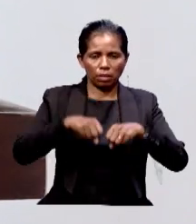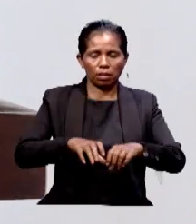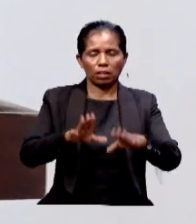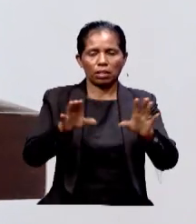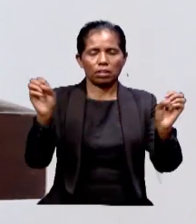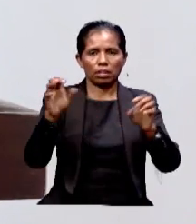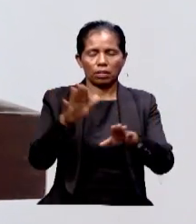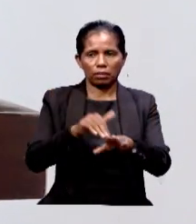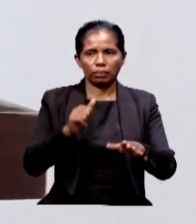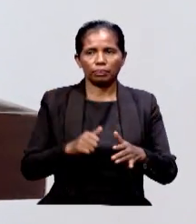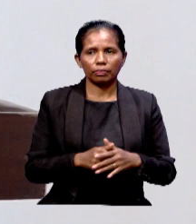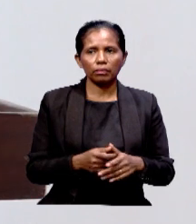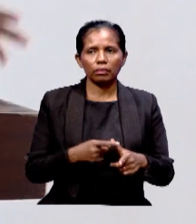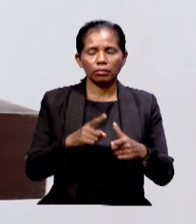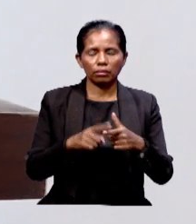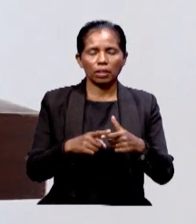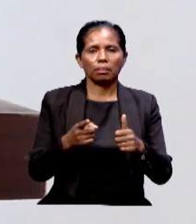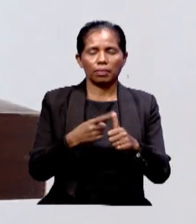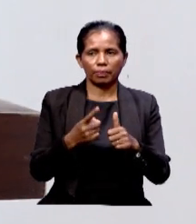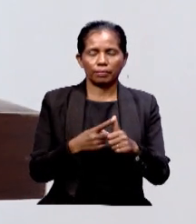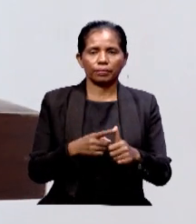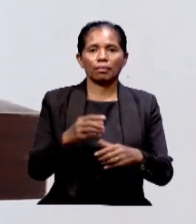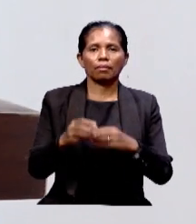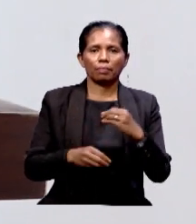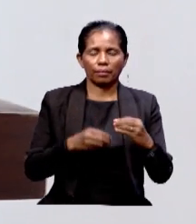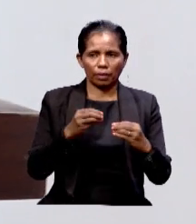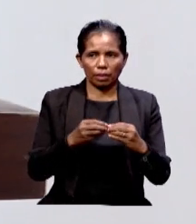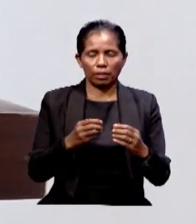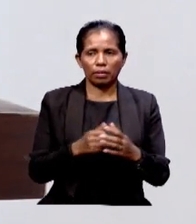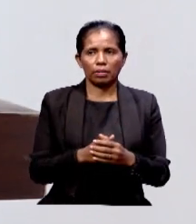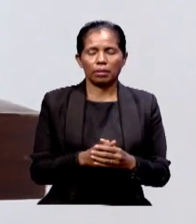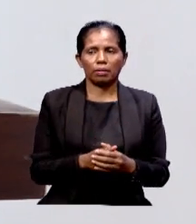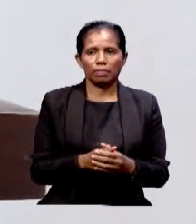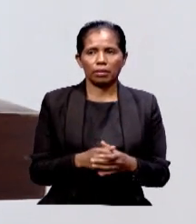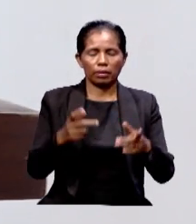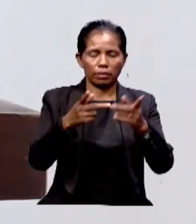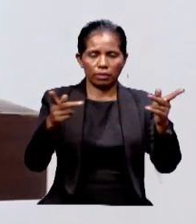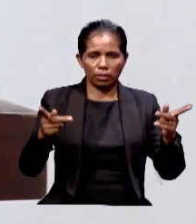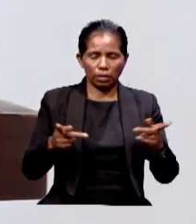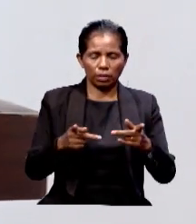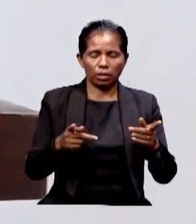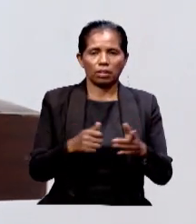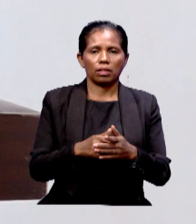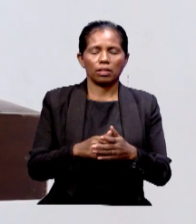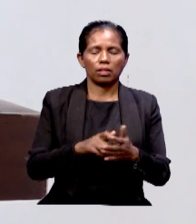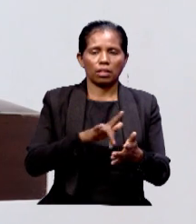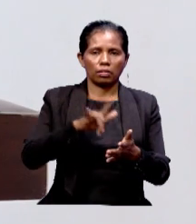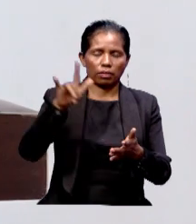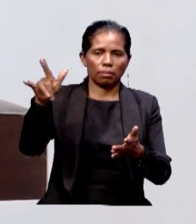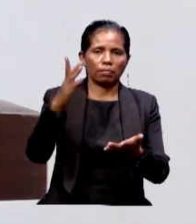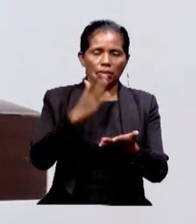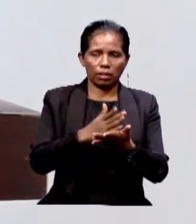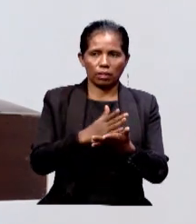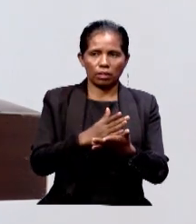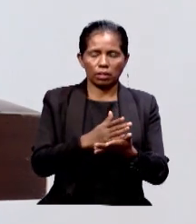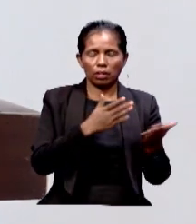Se afeta. E primeiro. Agora, quando é terminal? Terminal, a gente sonhou até, e tempo para que se lorem